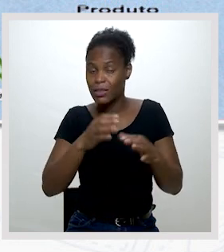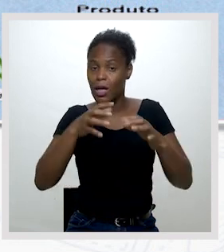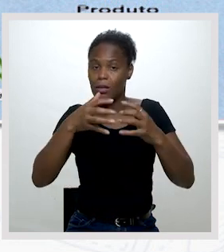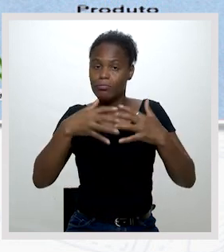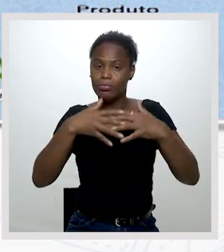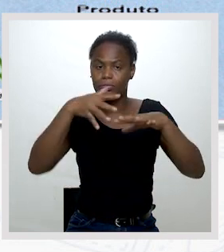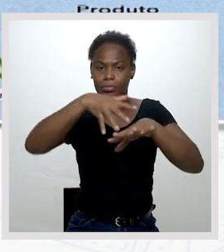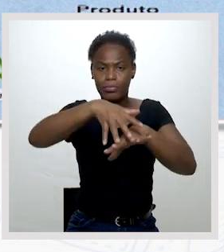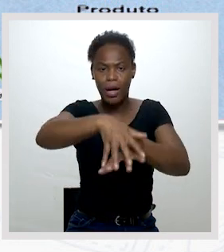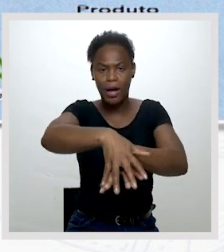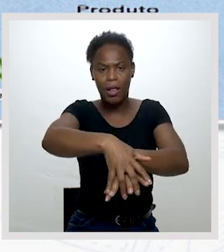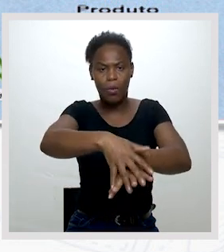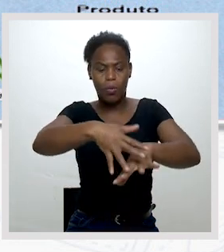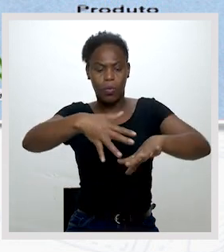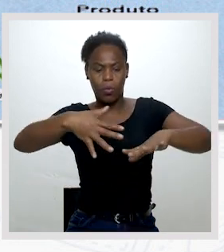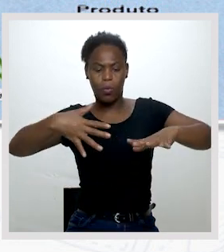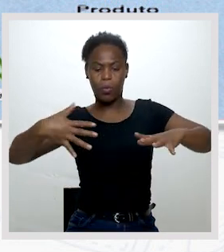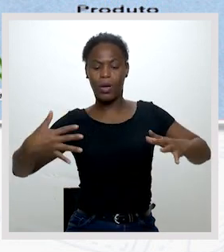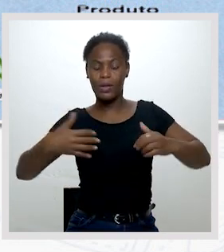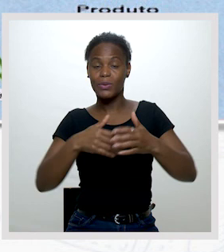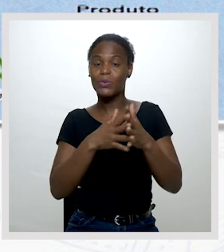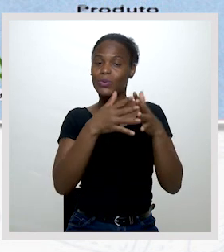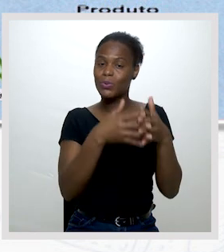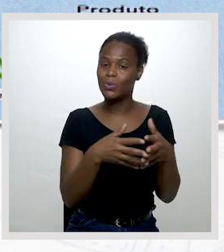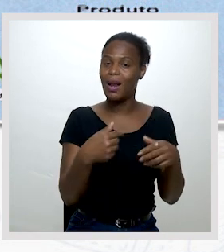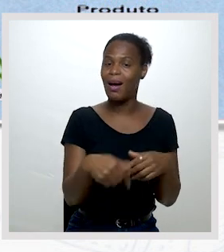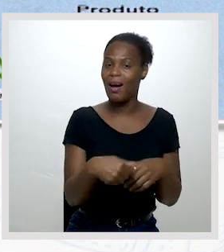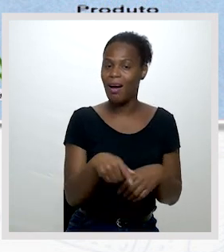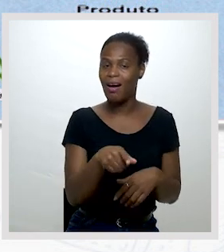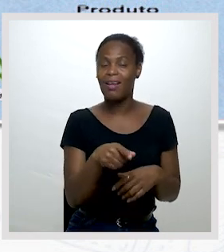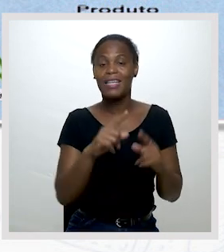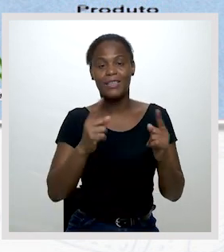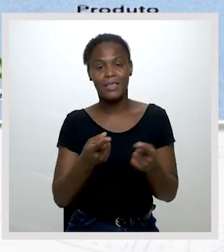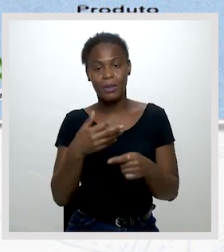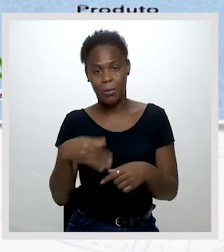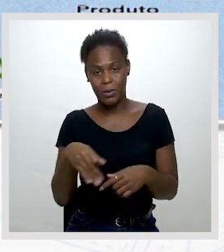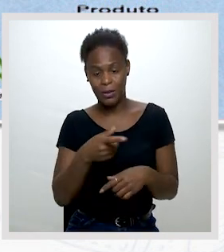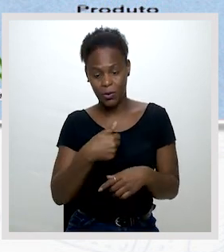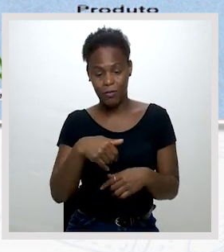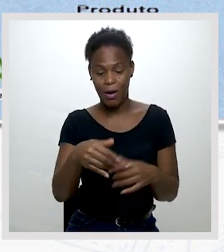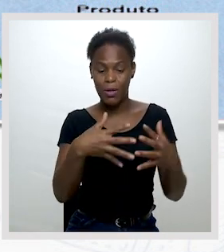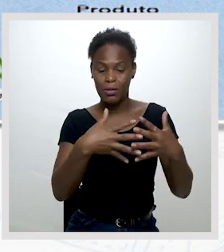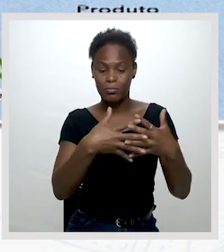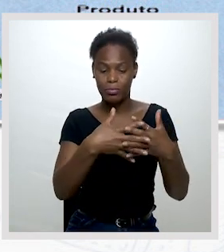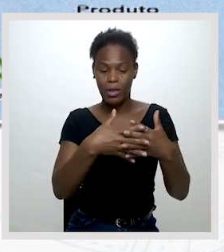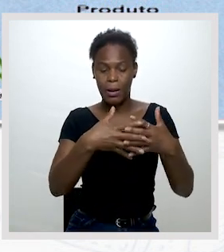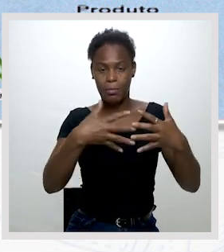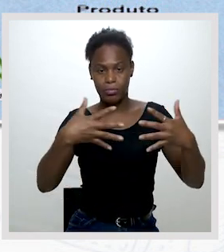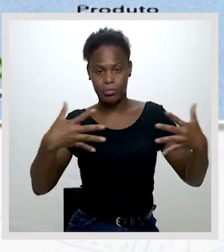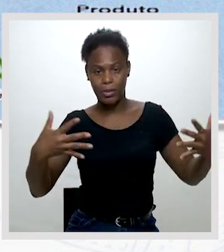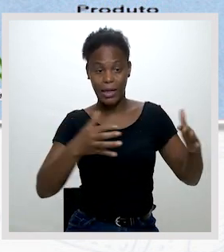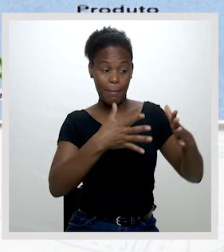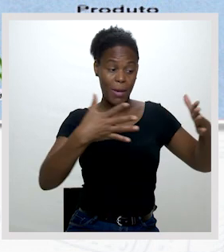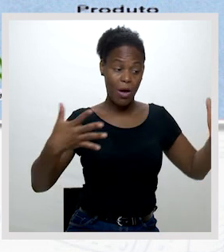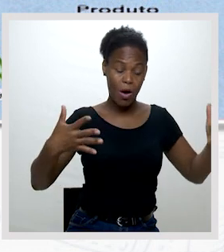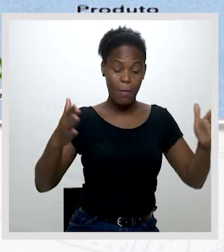a desintegração de toda a estrutura que compõe aqui a síntese das proteínas. Ou seja, vamos ter a separação da subunidade